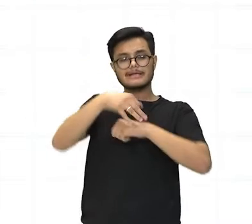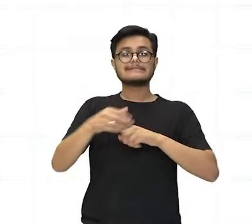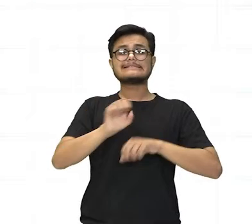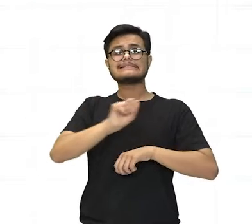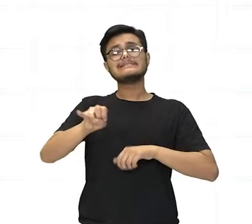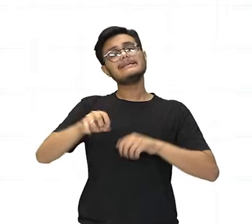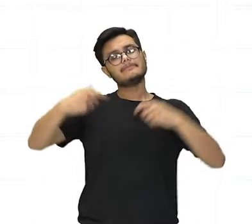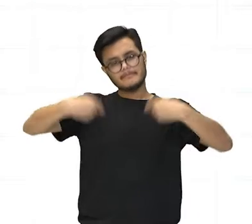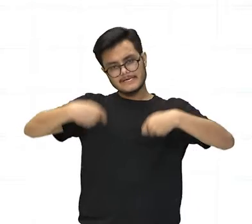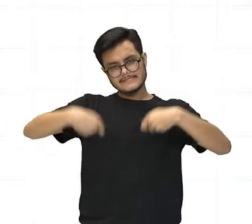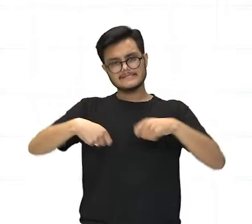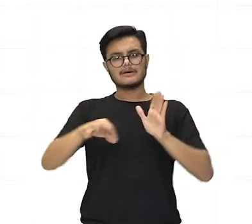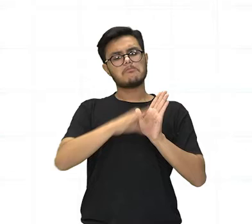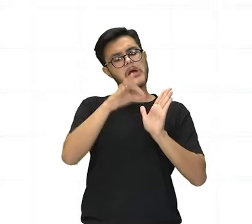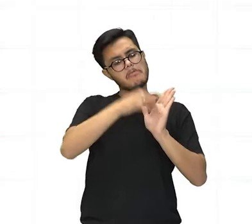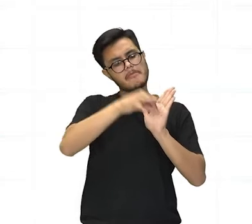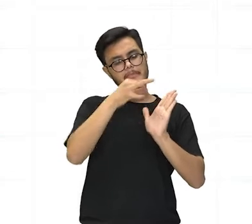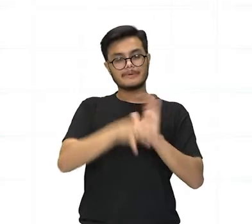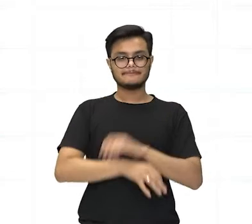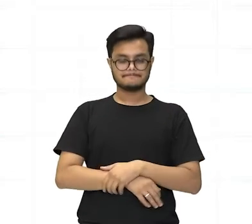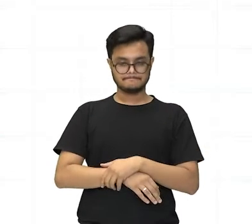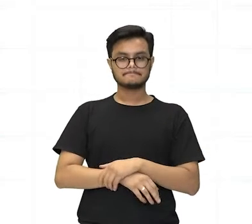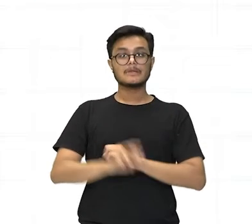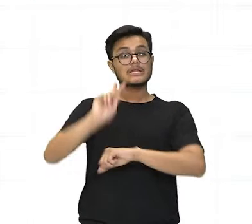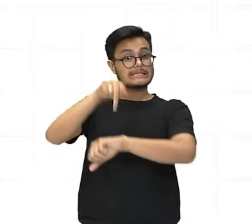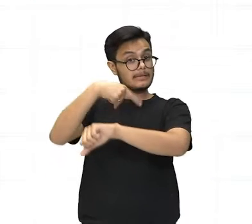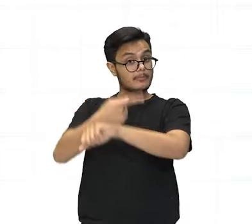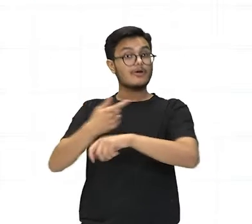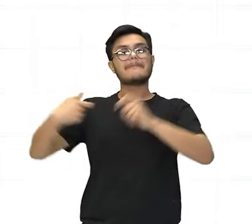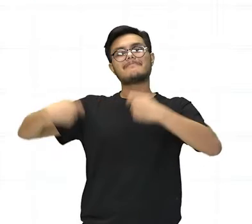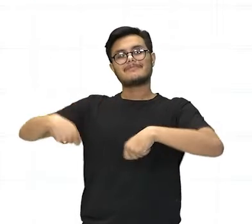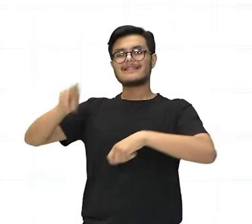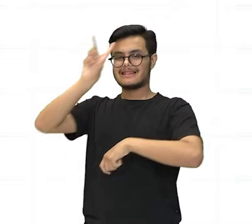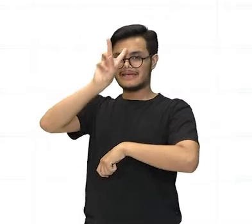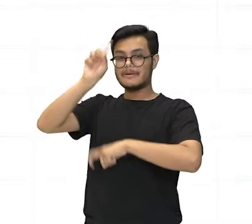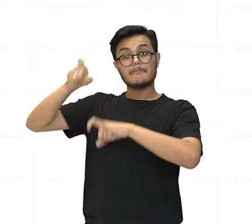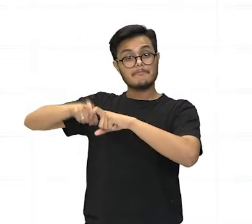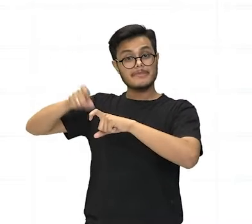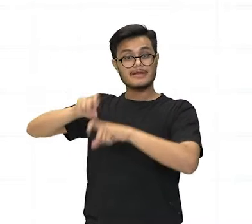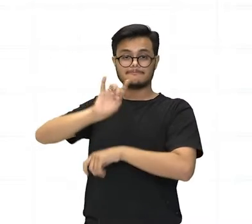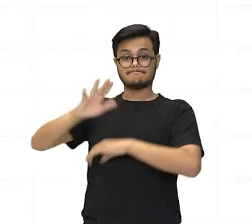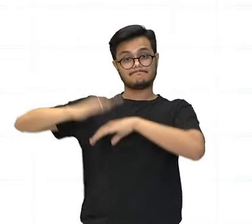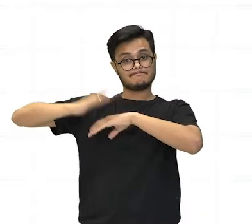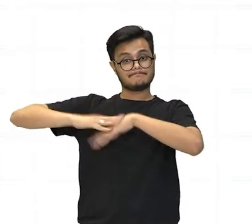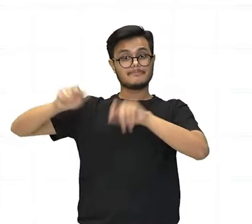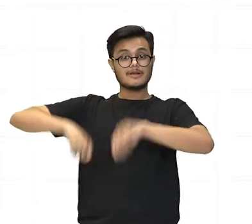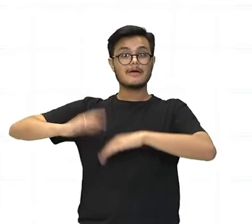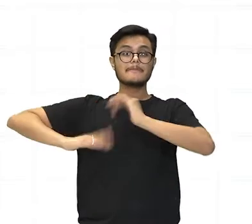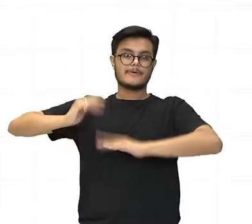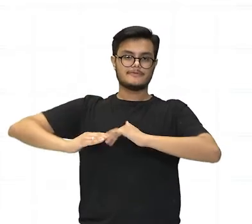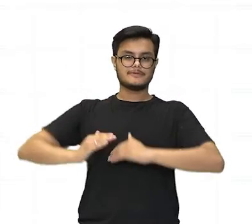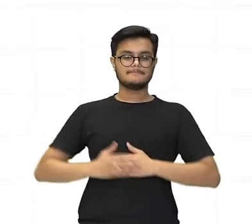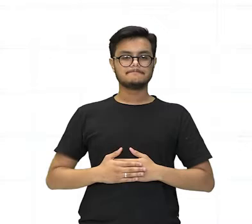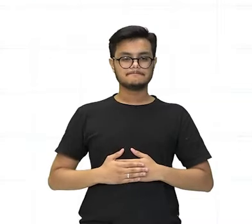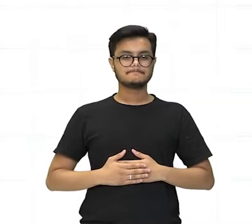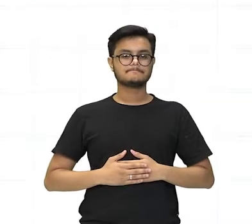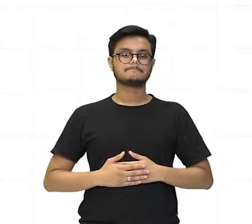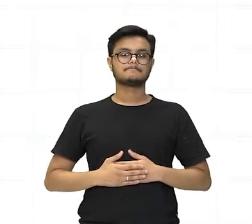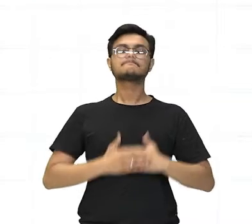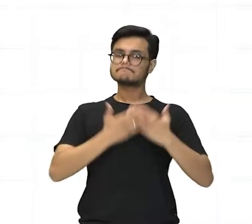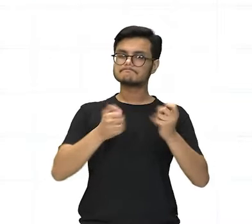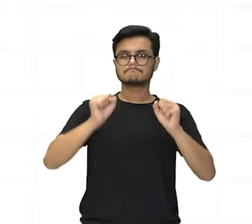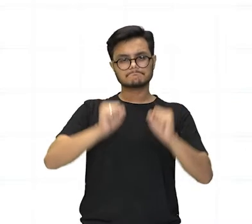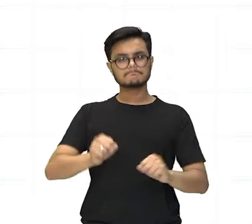seja necessário, né? E após essa sutura, né, os curativos devem ser realizados para que a